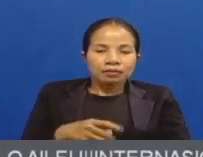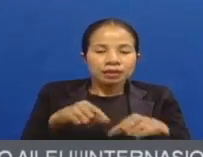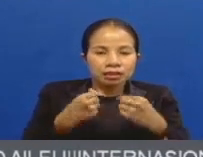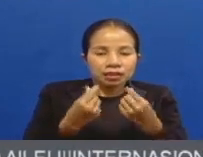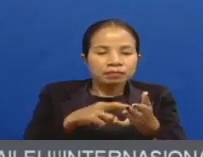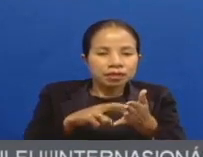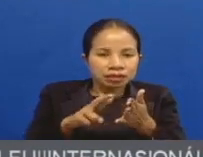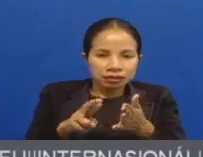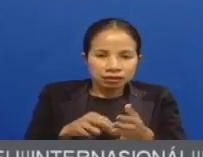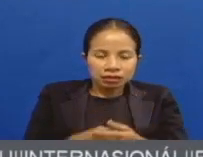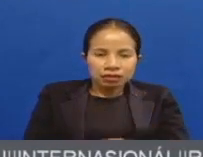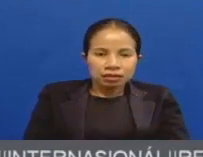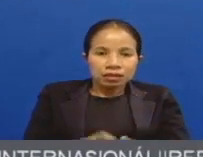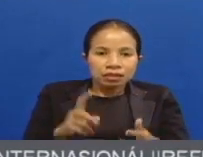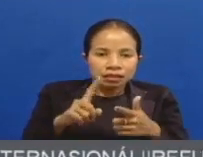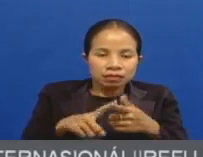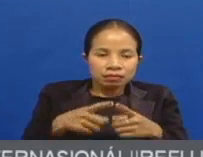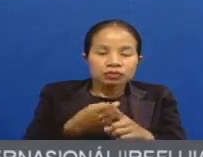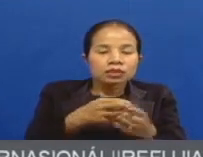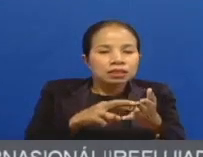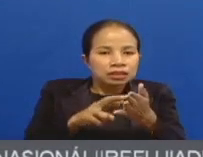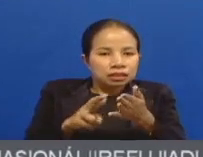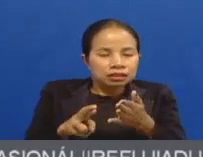ira nebem me resista. Depois de hoje resista,